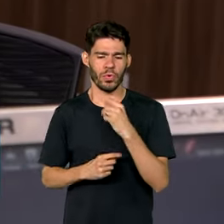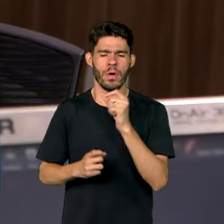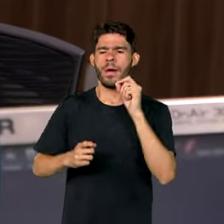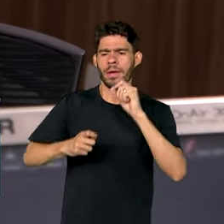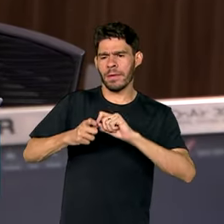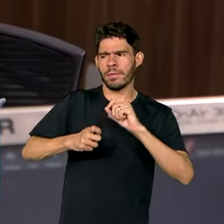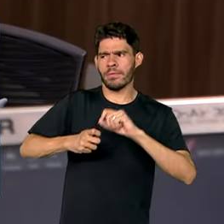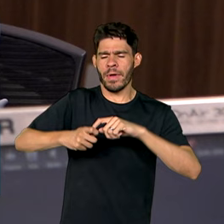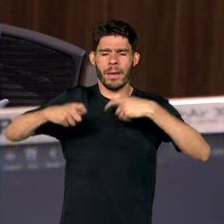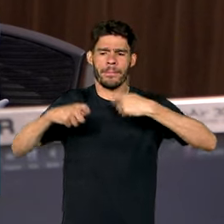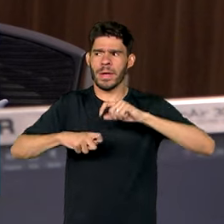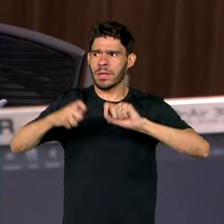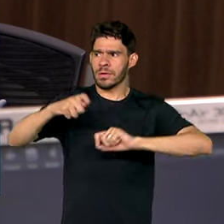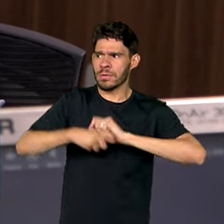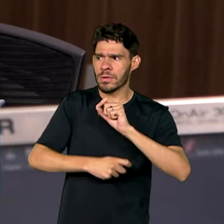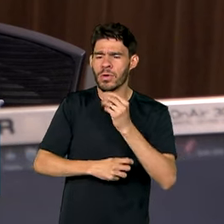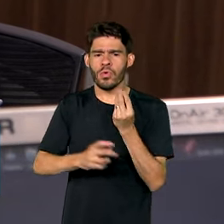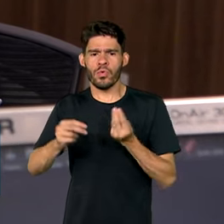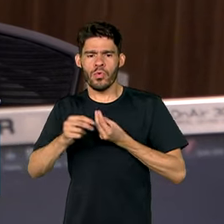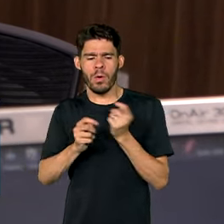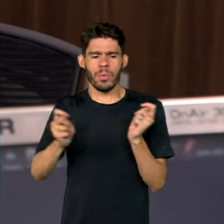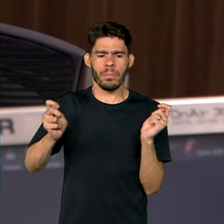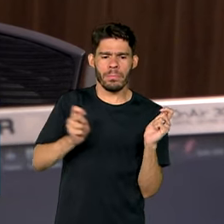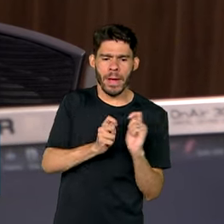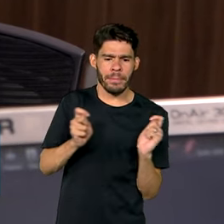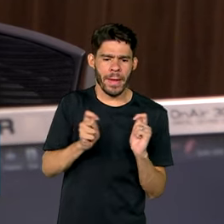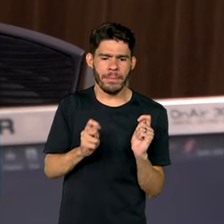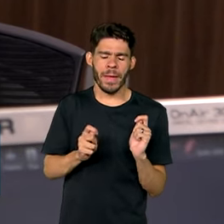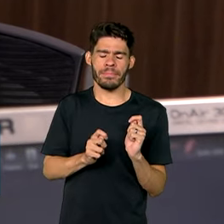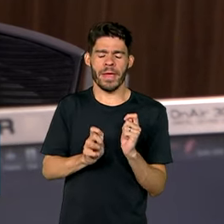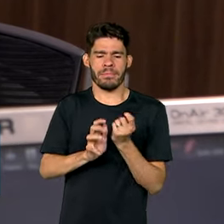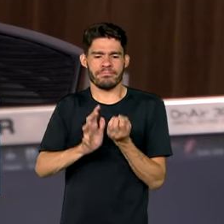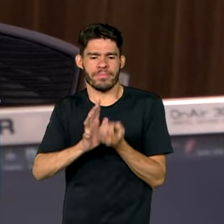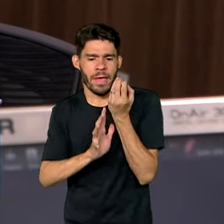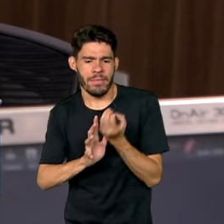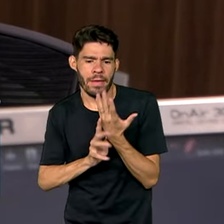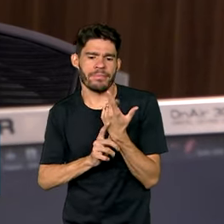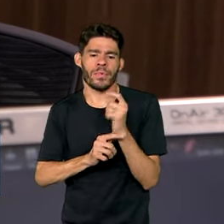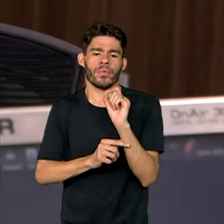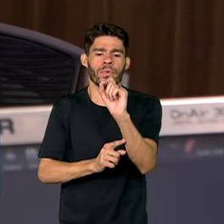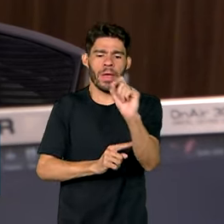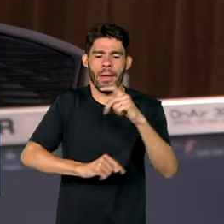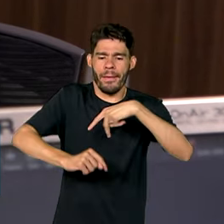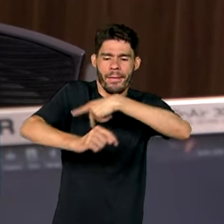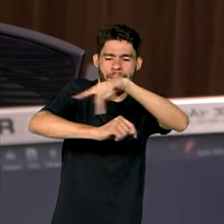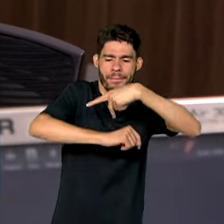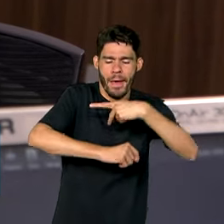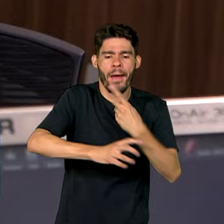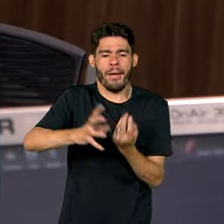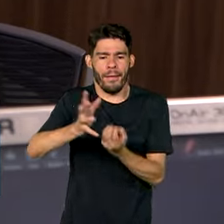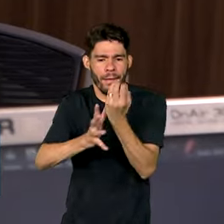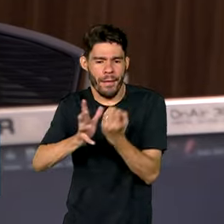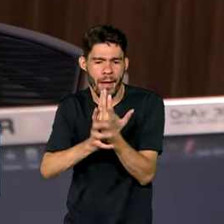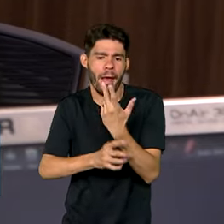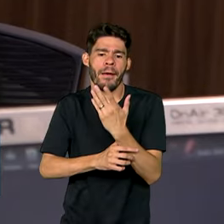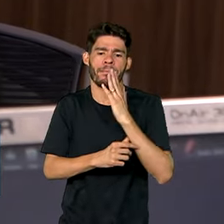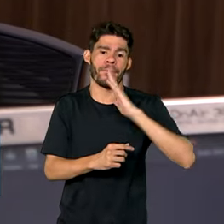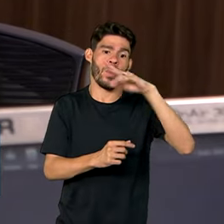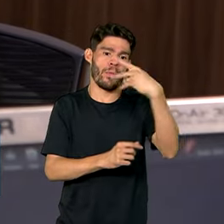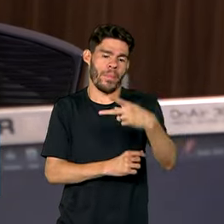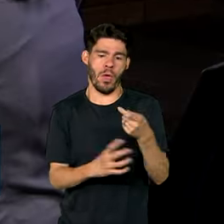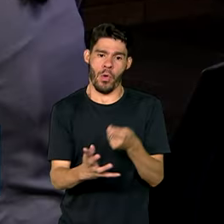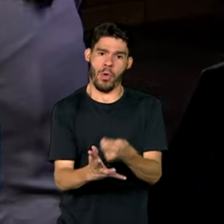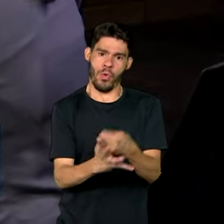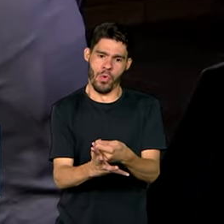feito é agora como é que a gente viabiliza os meios de implementação para que os países implementem as suas promessas